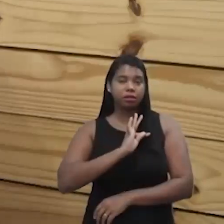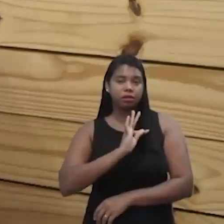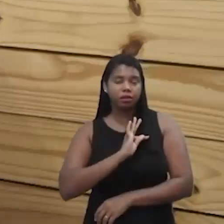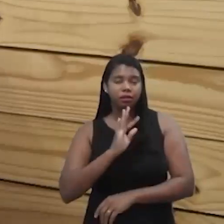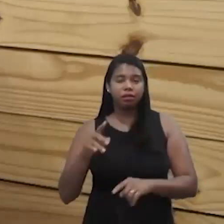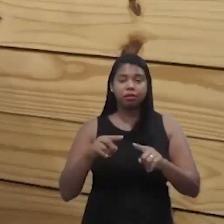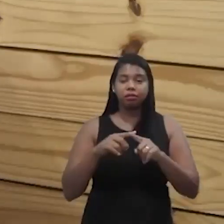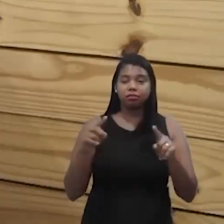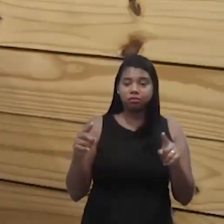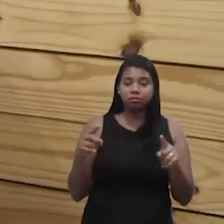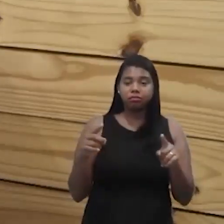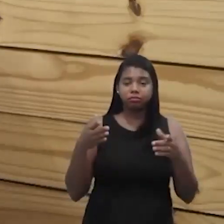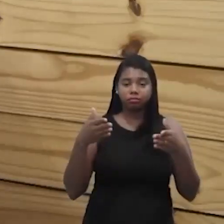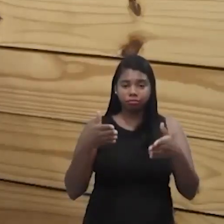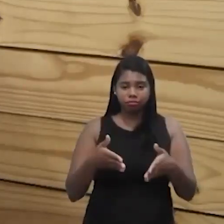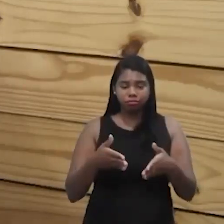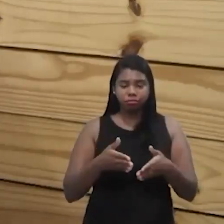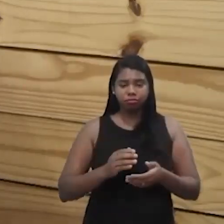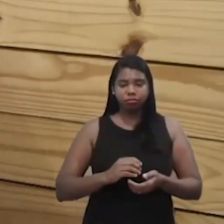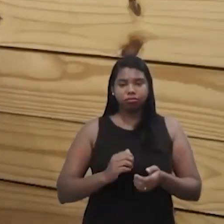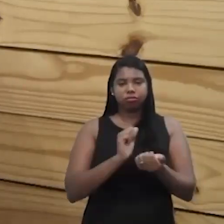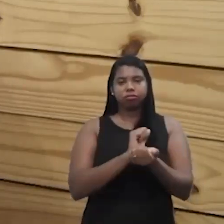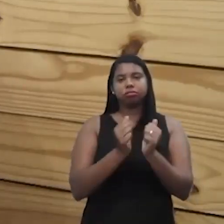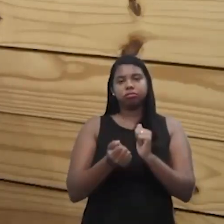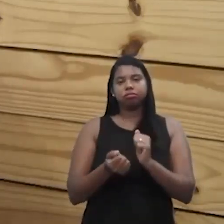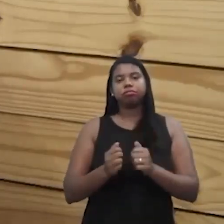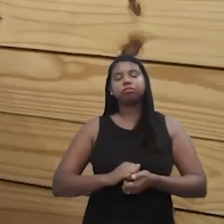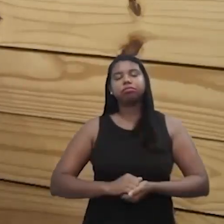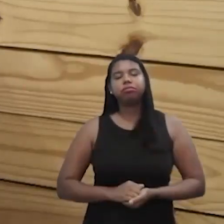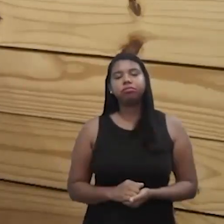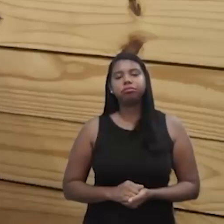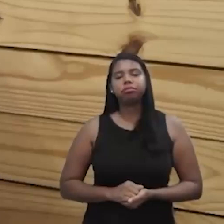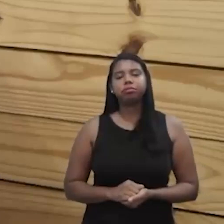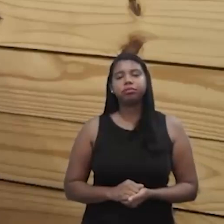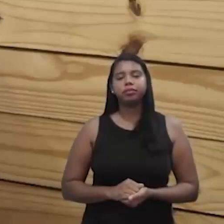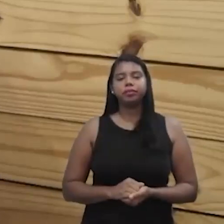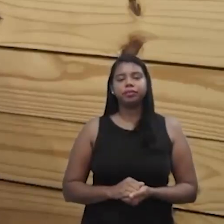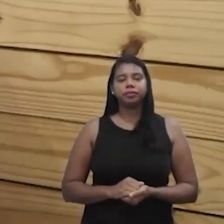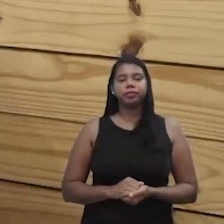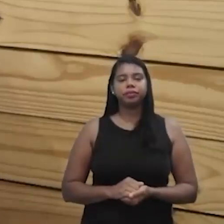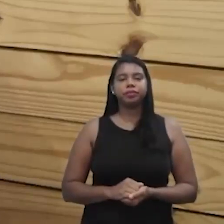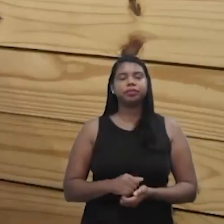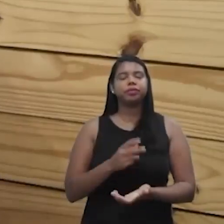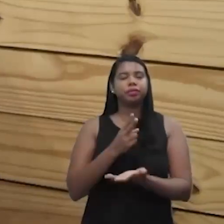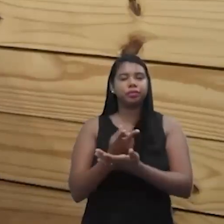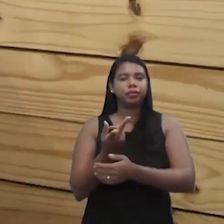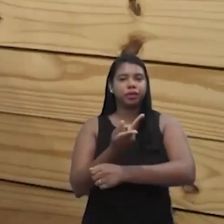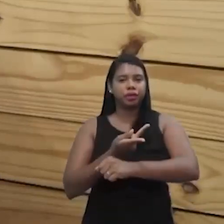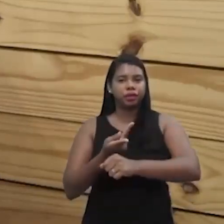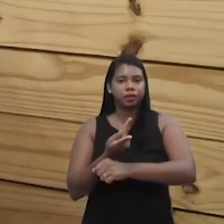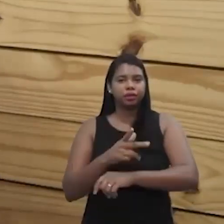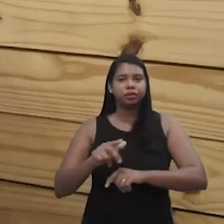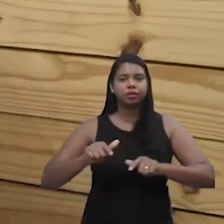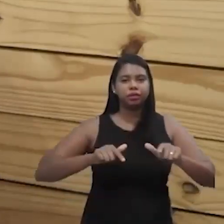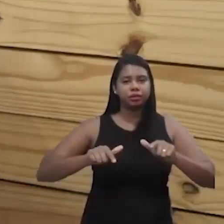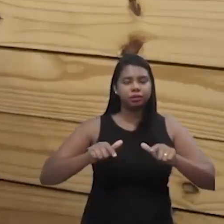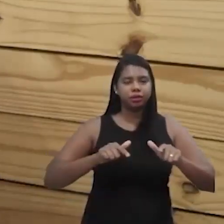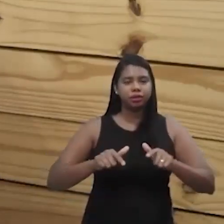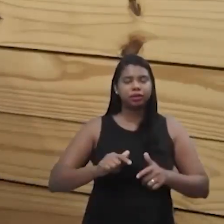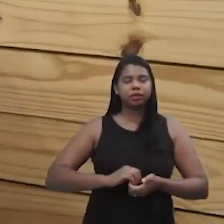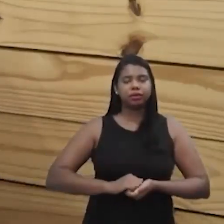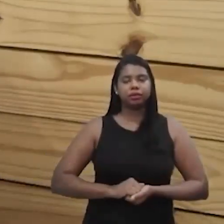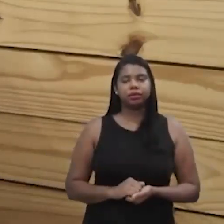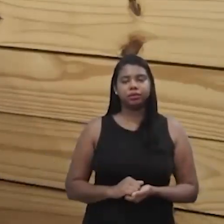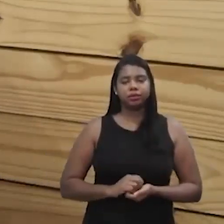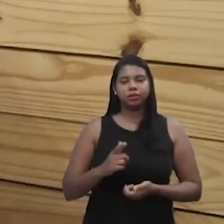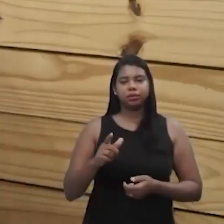mas ela vai muito em cima dessas outras habilidades. E o que a gente sempre procura trabalhar, não só